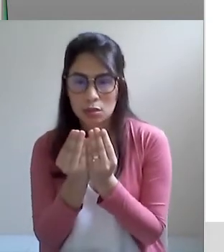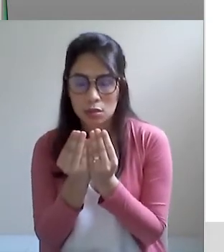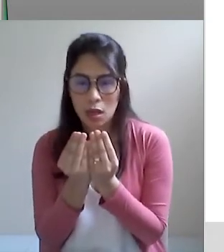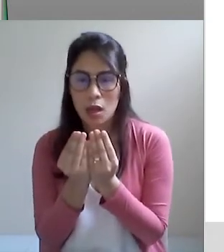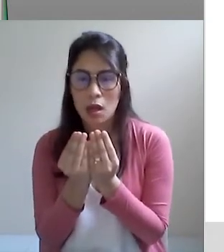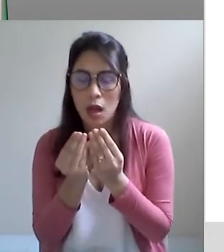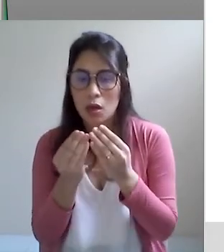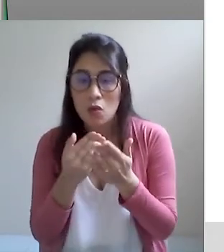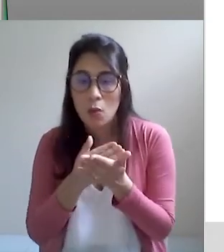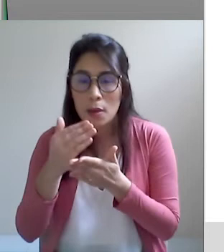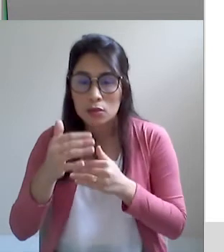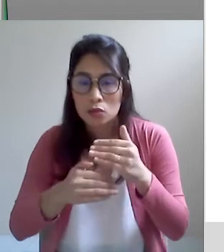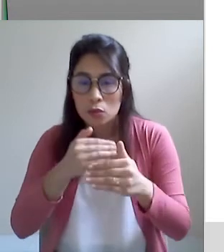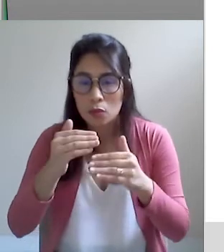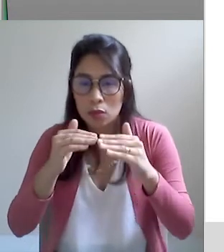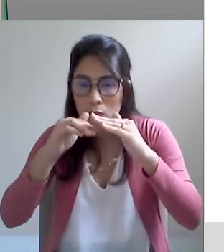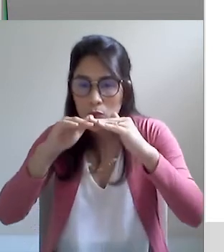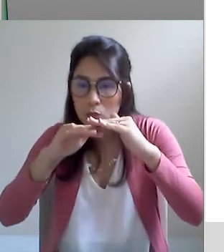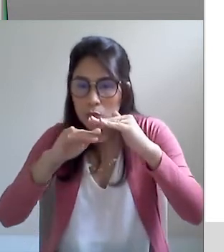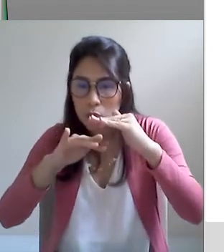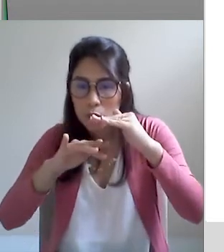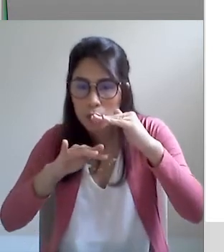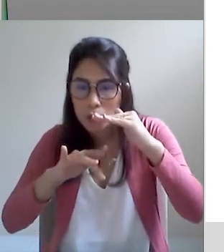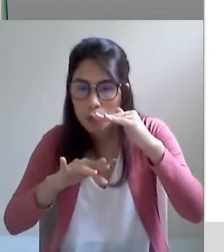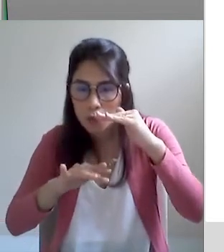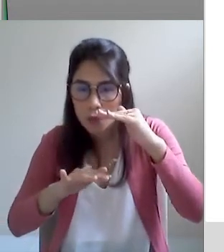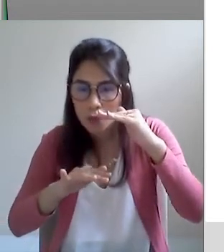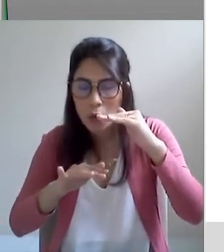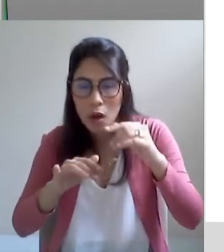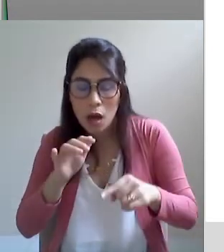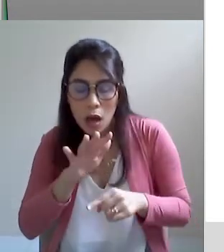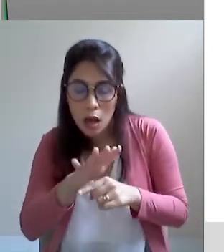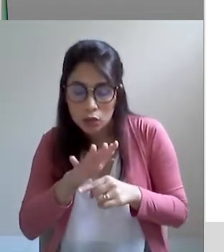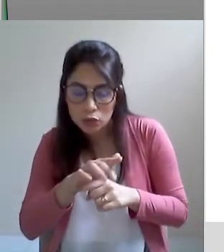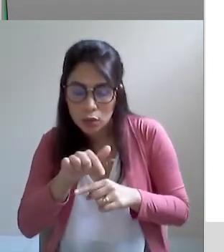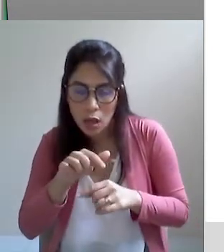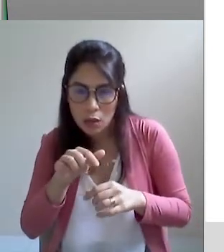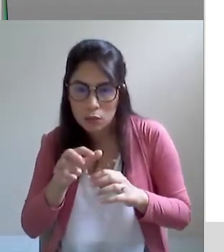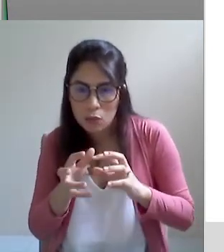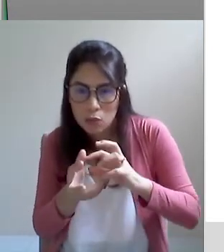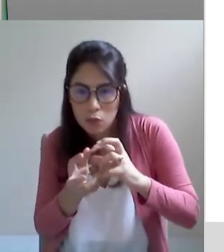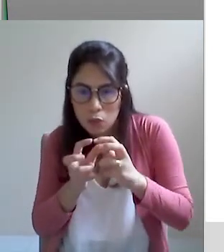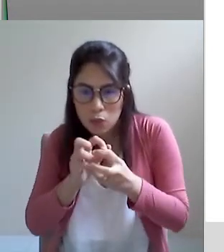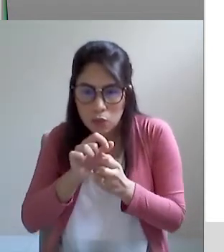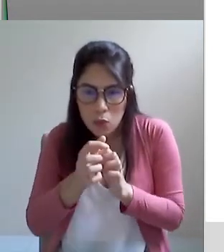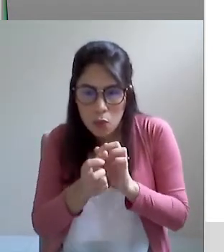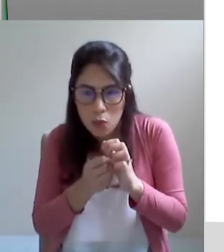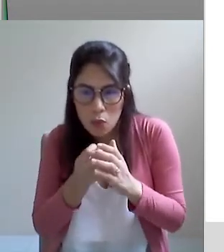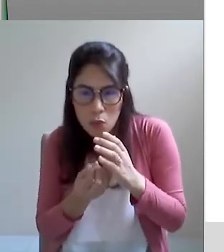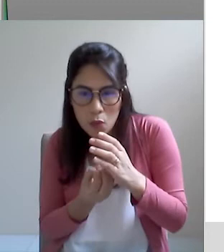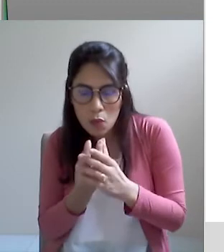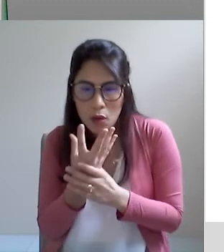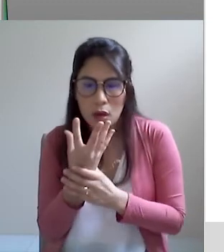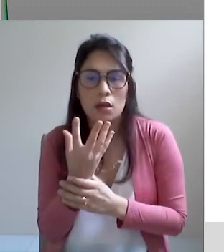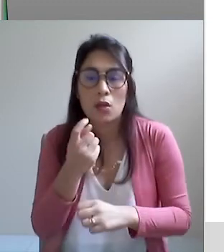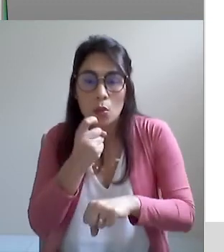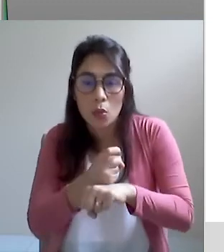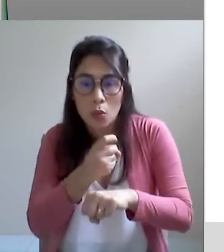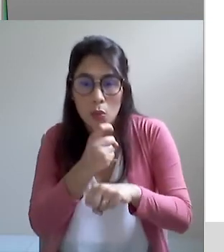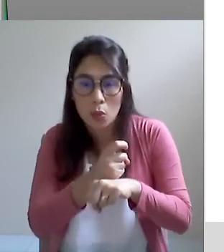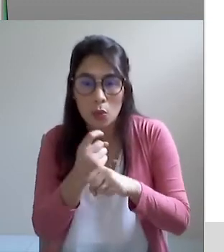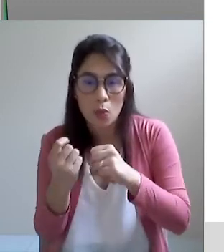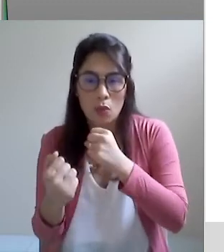de hidroxiapatita para a formação da ossificação da matriz. Deste modo, o crescimento